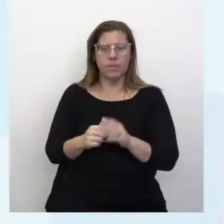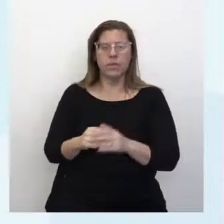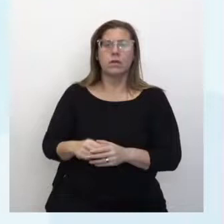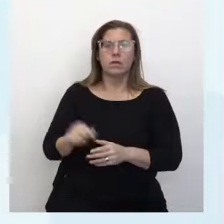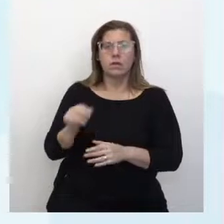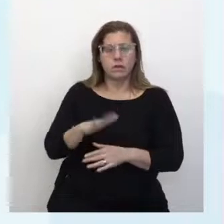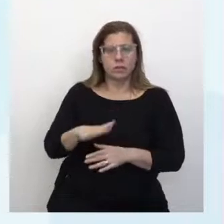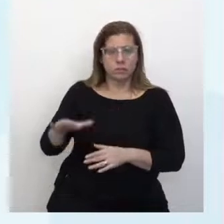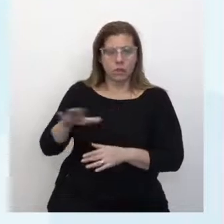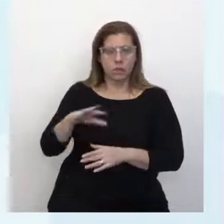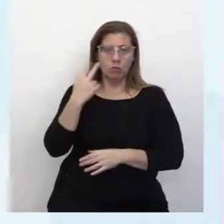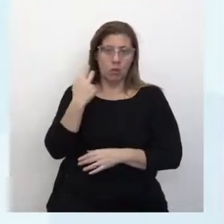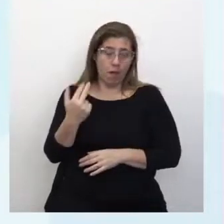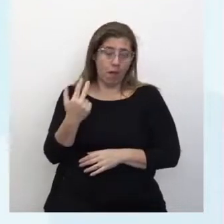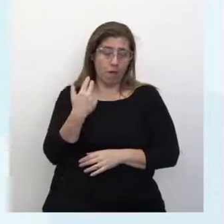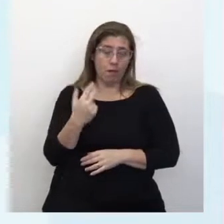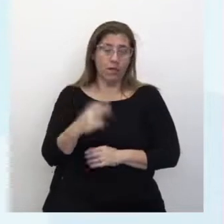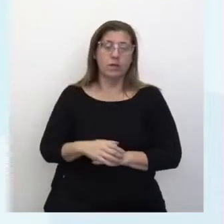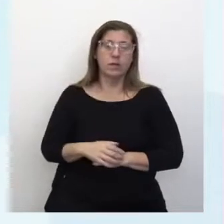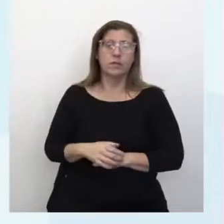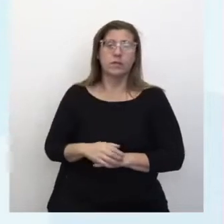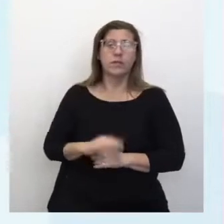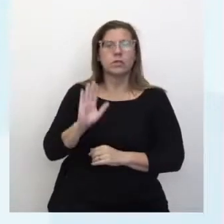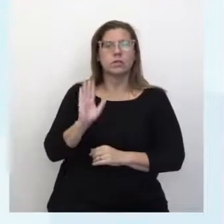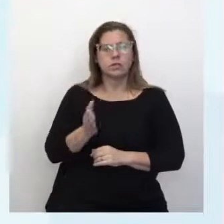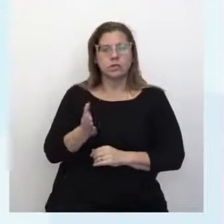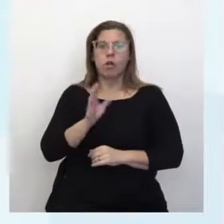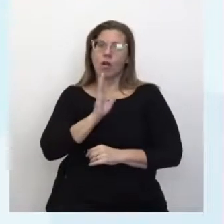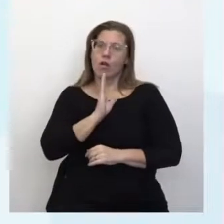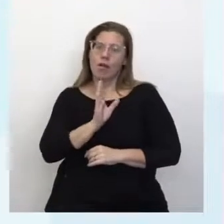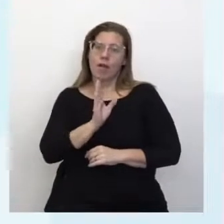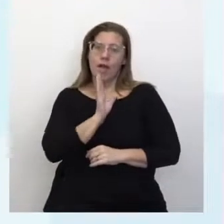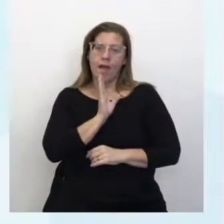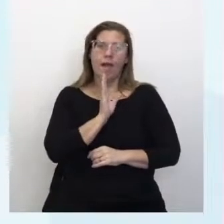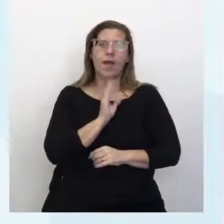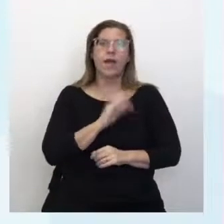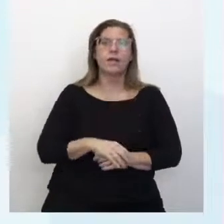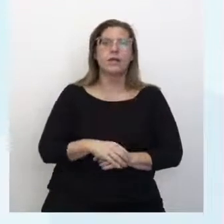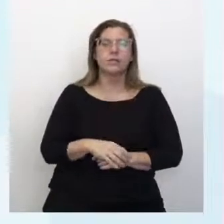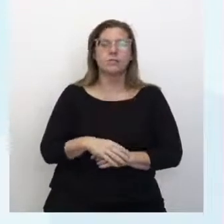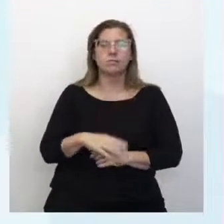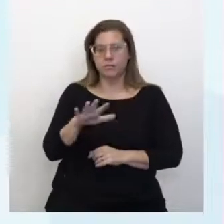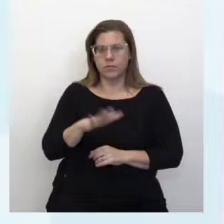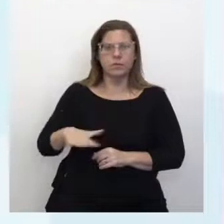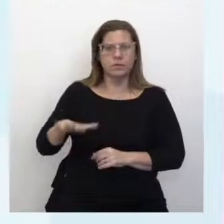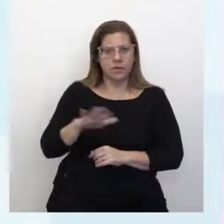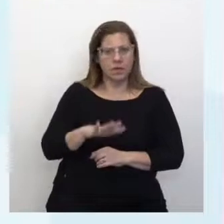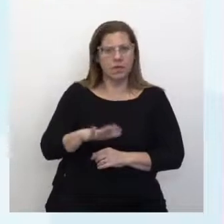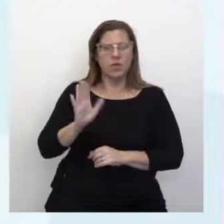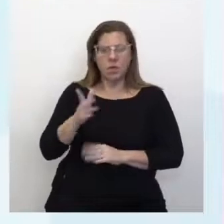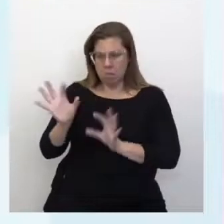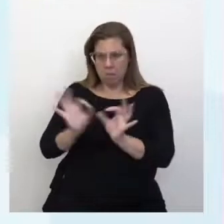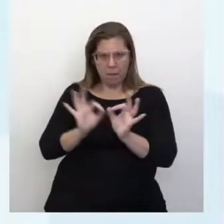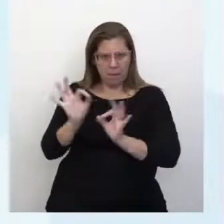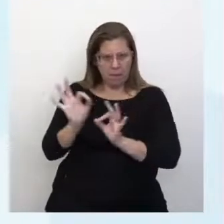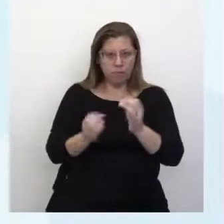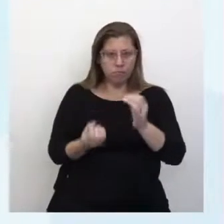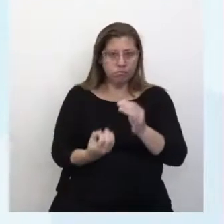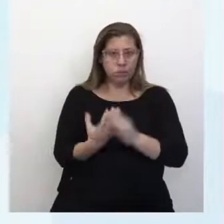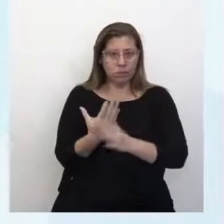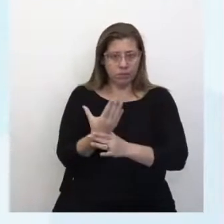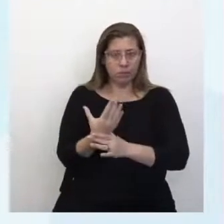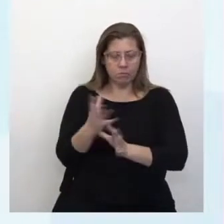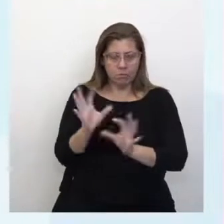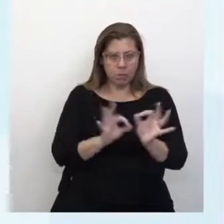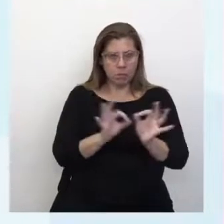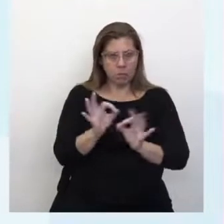espaços convencionais, né, que são aqueles que a gente já conhece, né, que são espaços que já são montados, já são criados